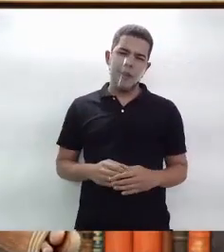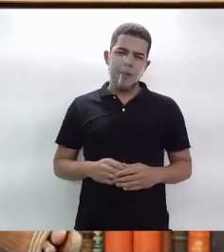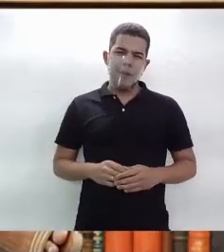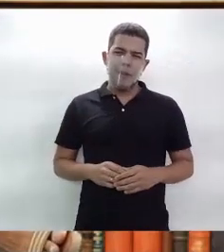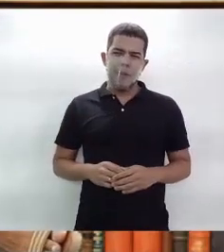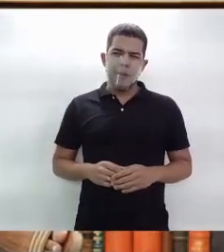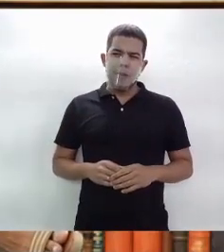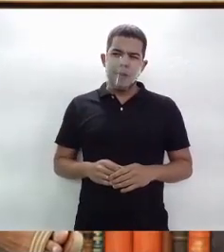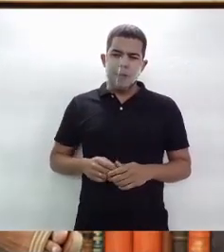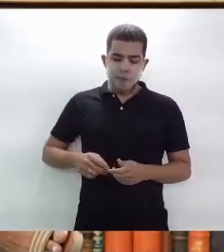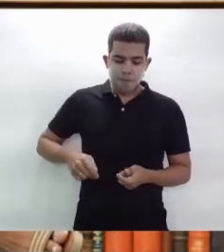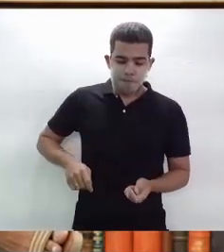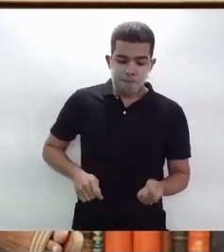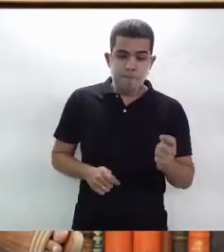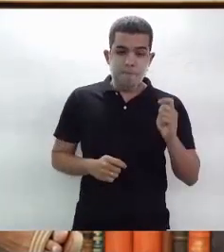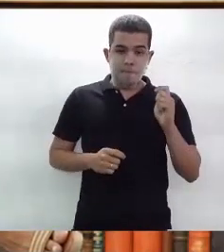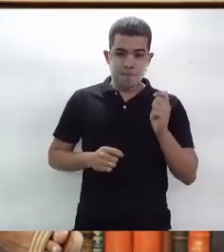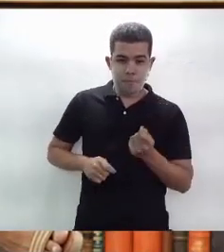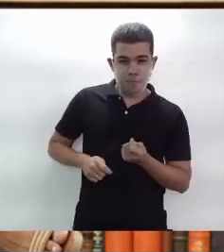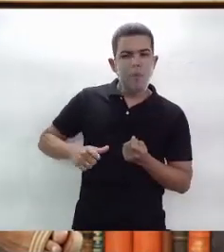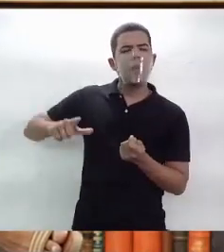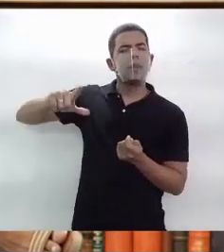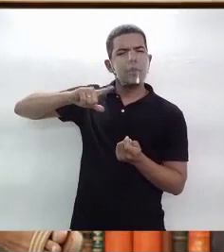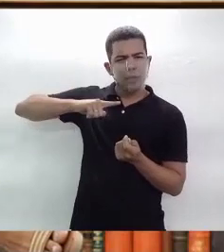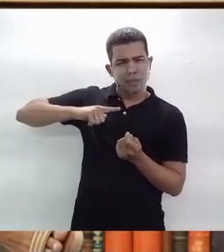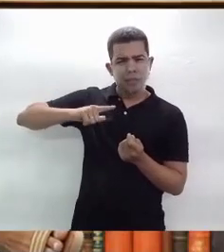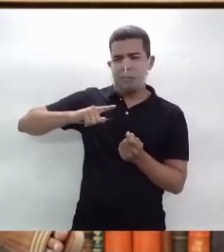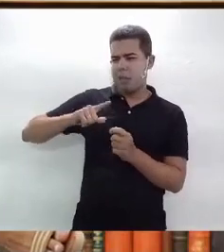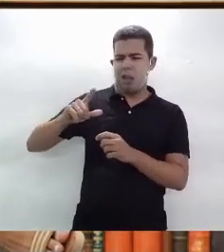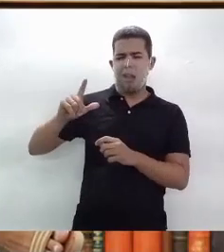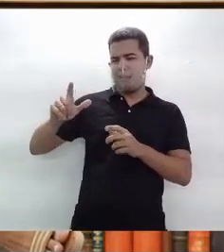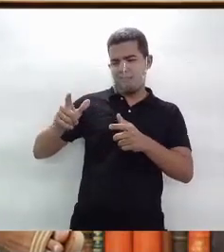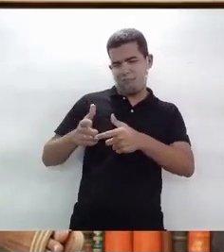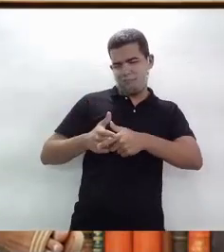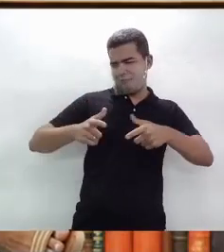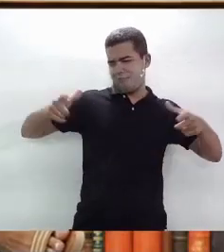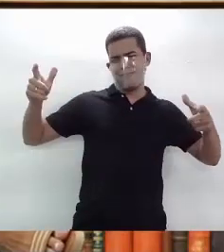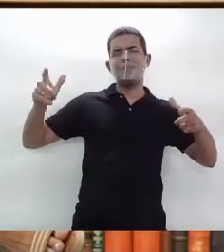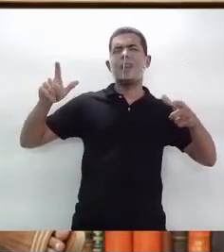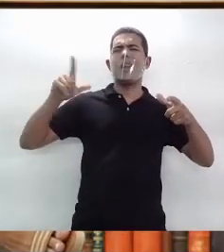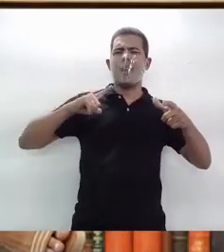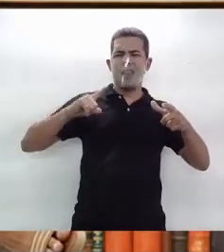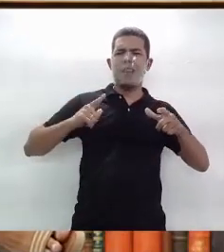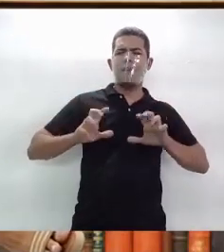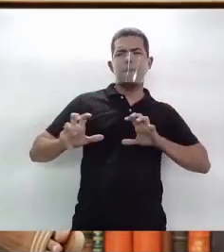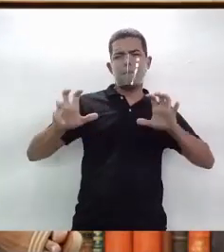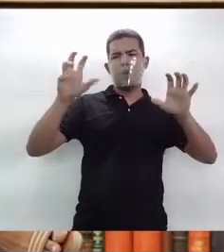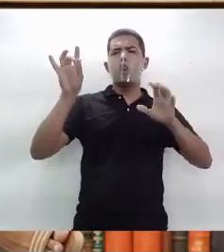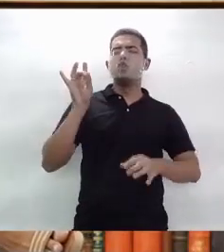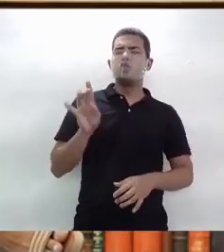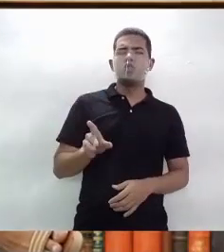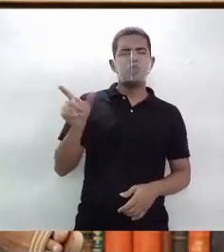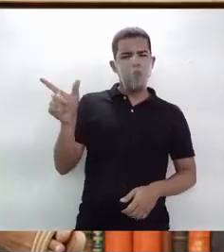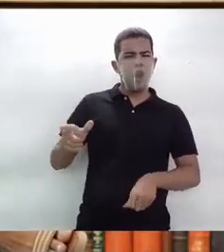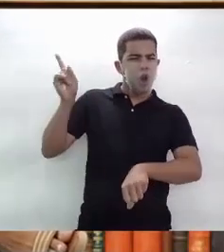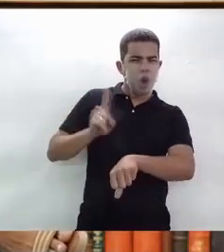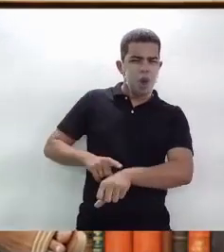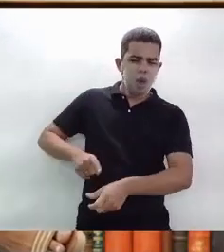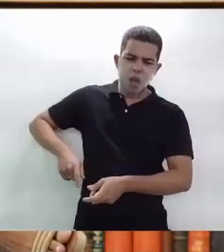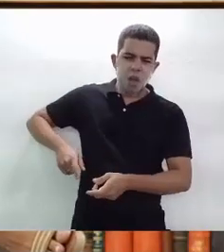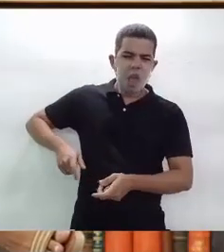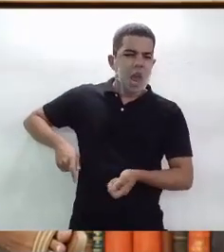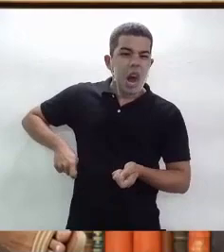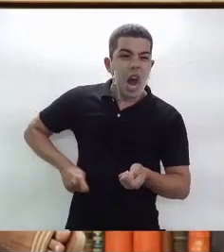o maracatu. Ele é muito maior, a estrutura do maracatu é muito maior do que só aquele momento da